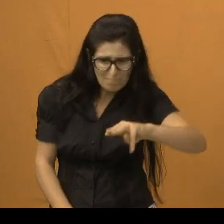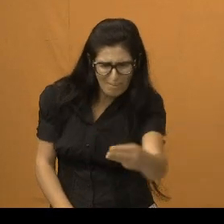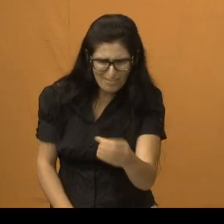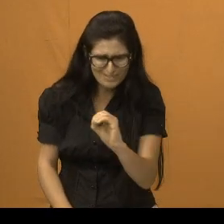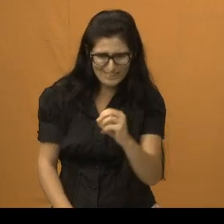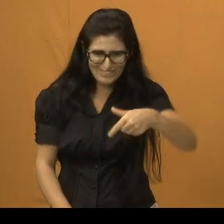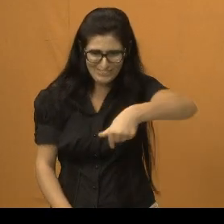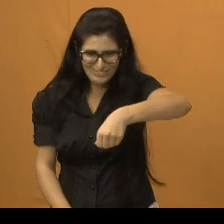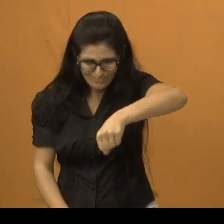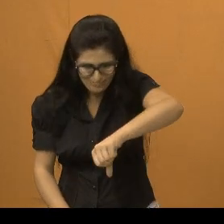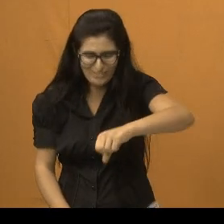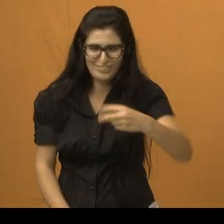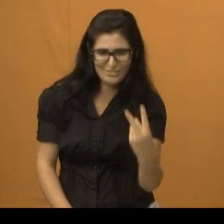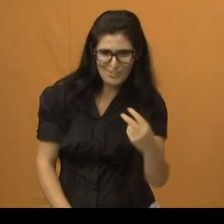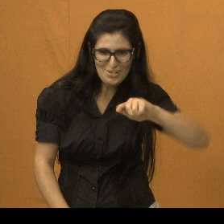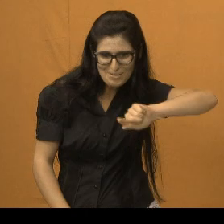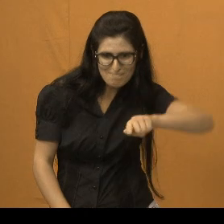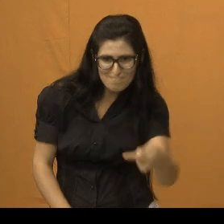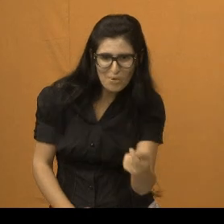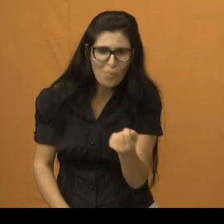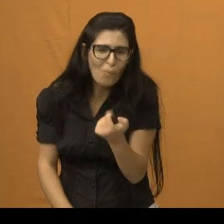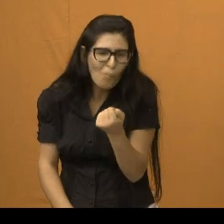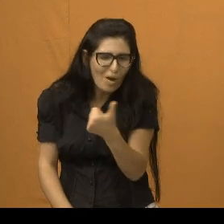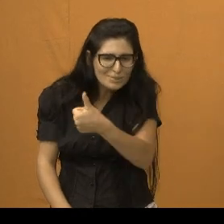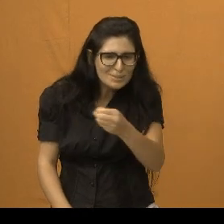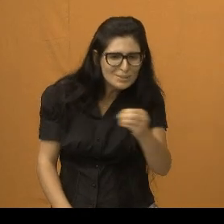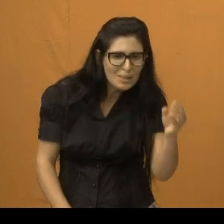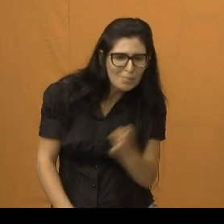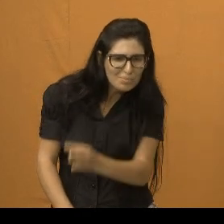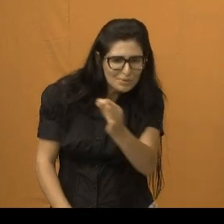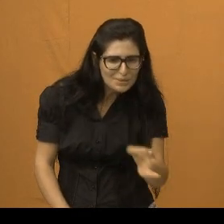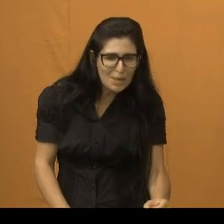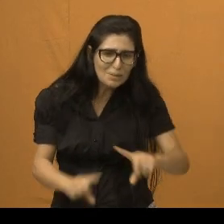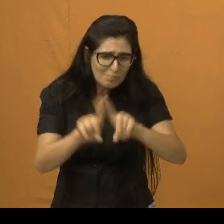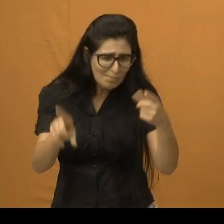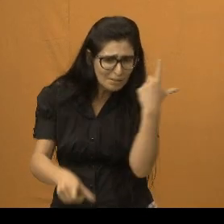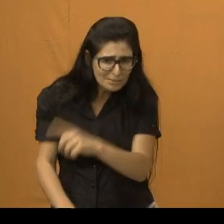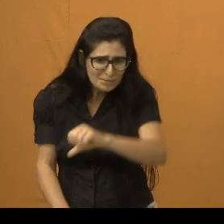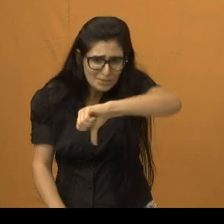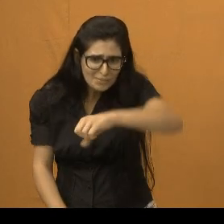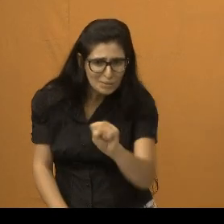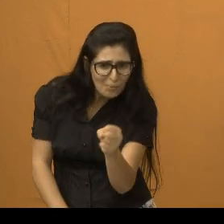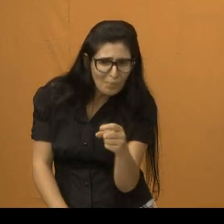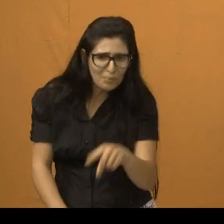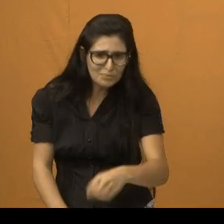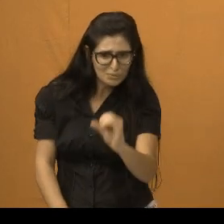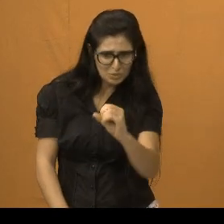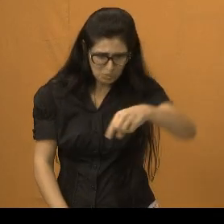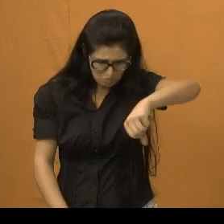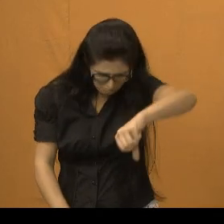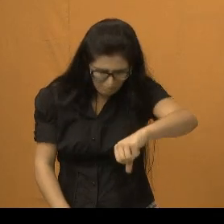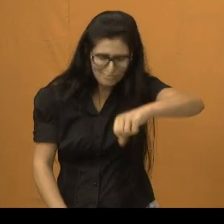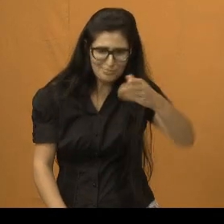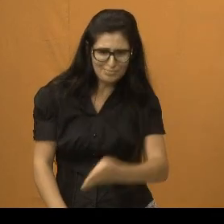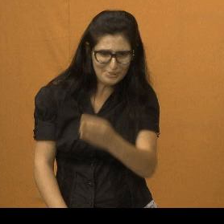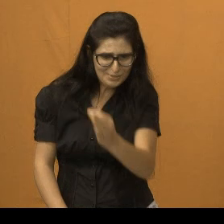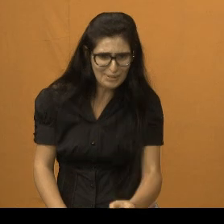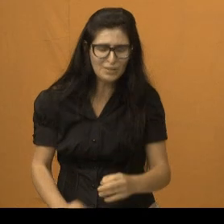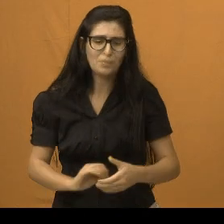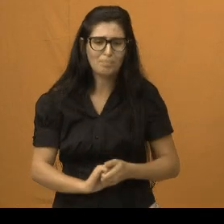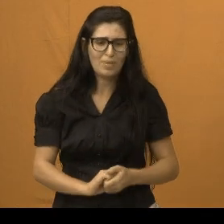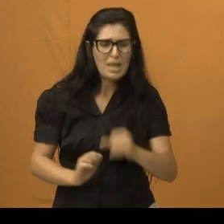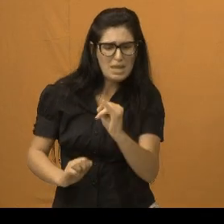62.092.000, quase atingindo sua meta em 100%, chegando a 98,9% de arrecadação. O